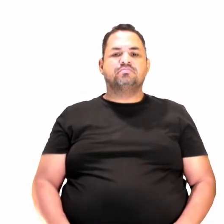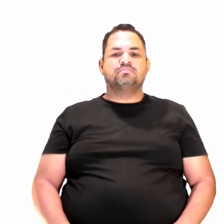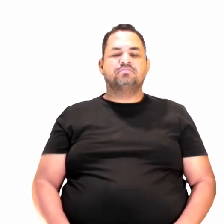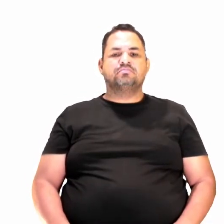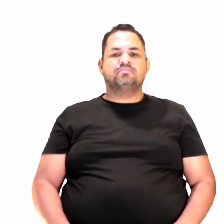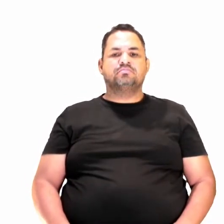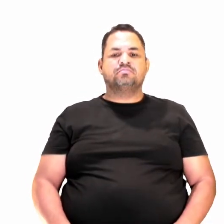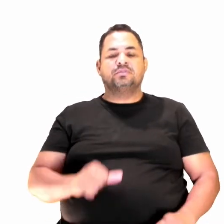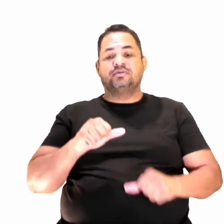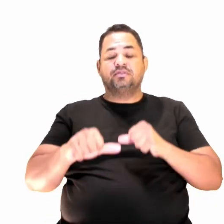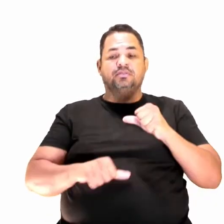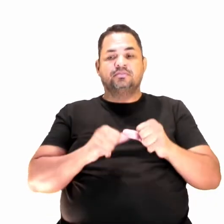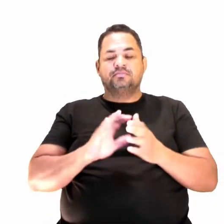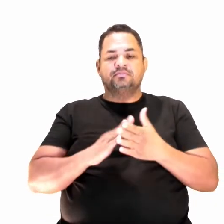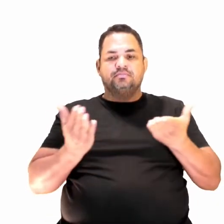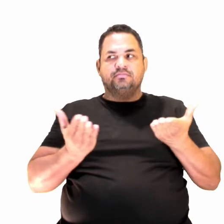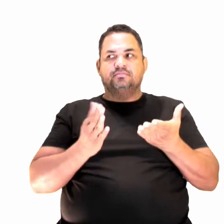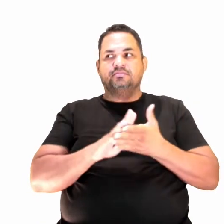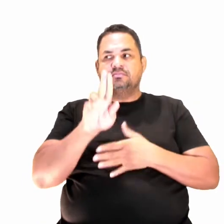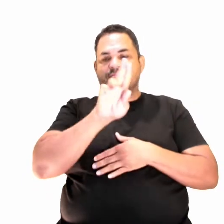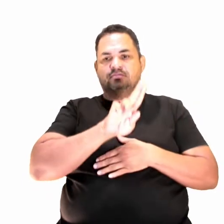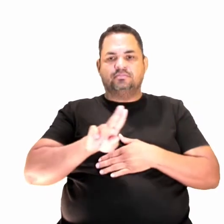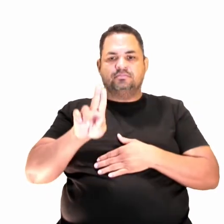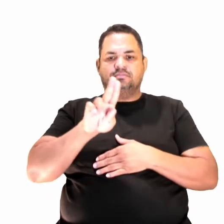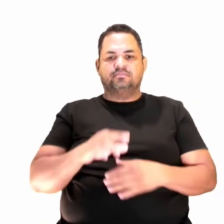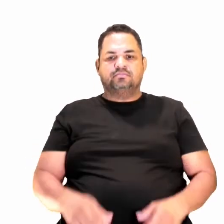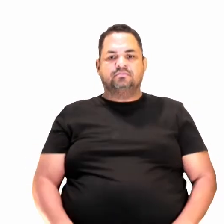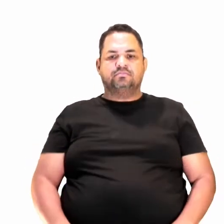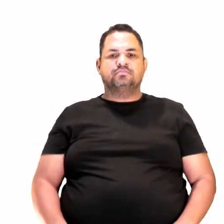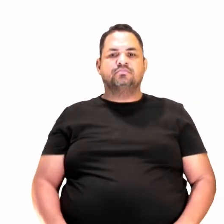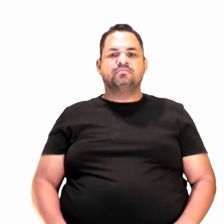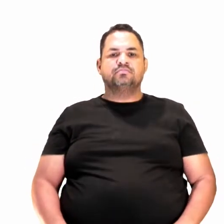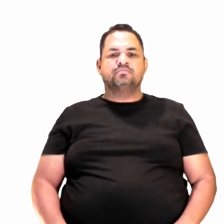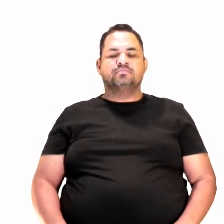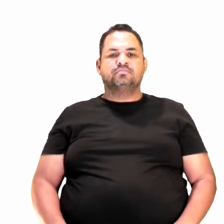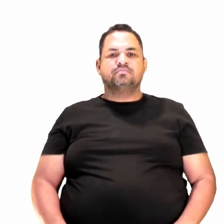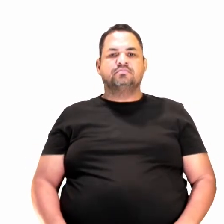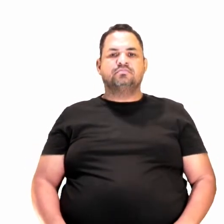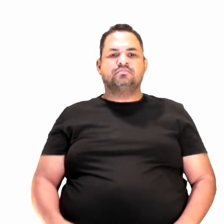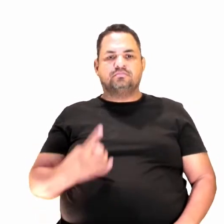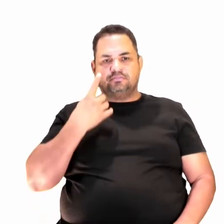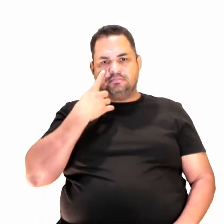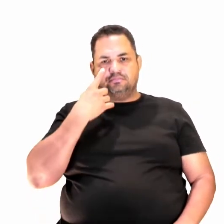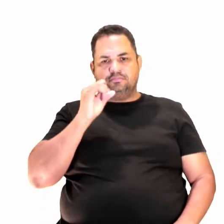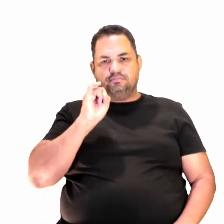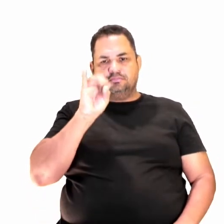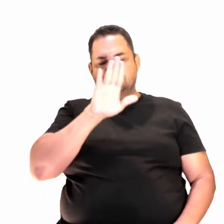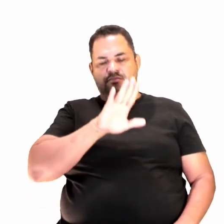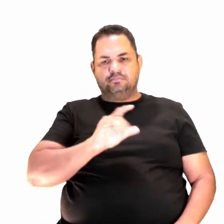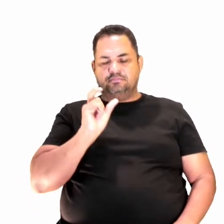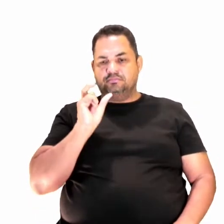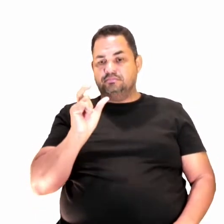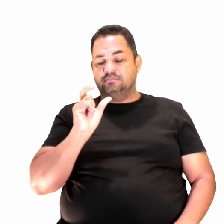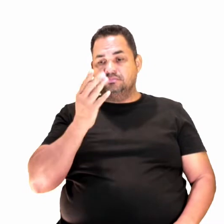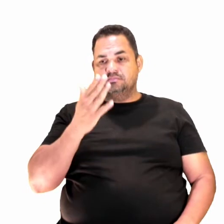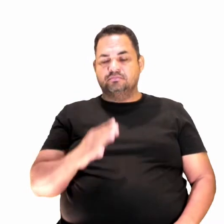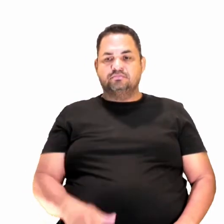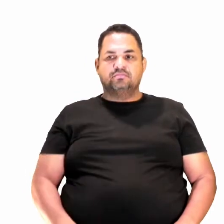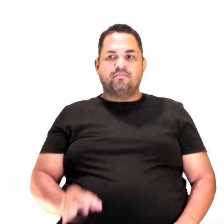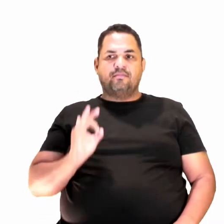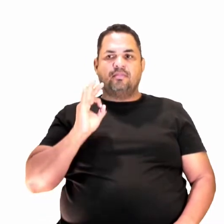a altura, nós temos short, né? Que eu preciso traduzir, a gente sabe, né? Que é o menor de todos.